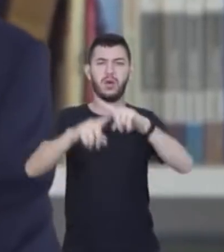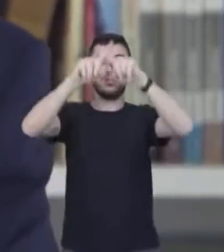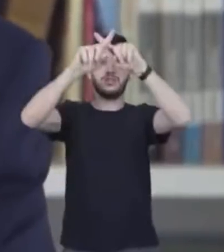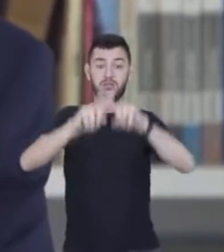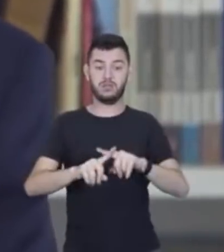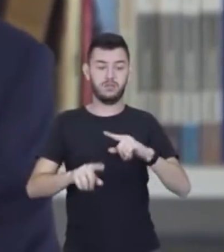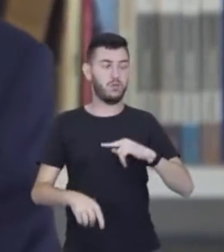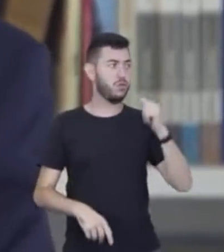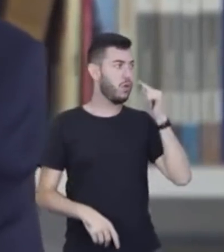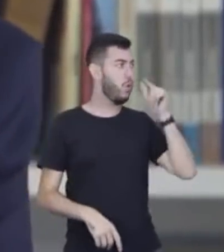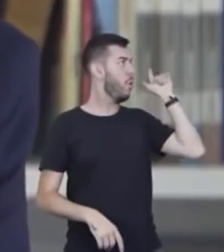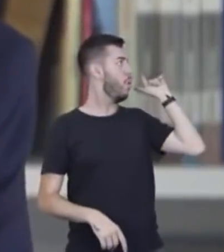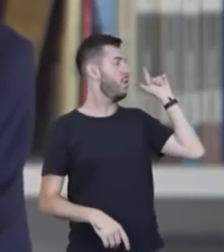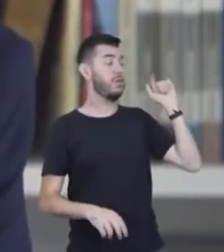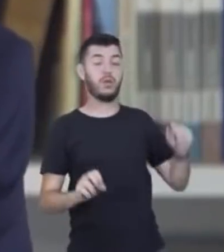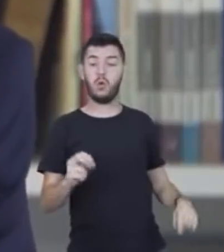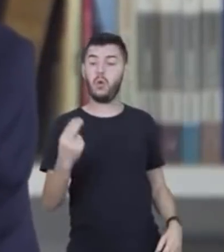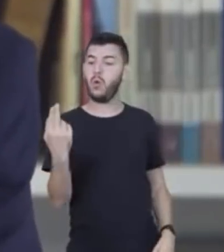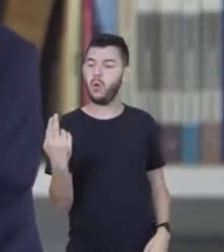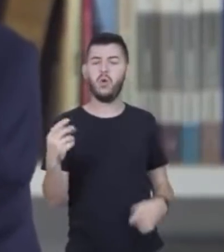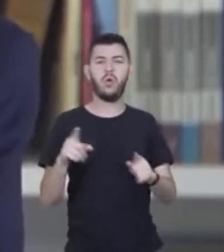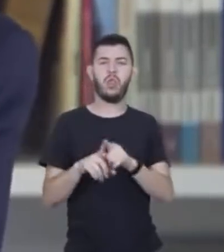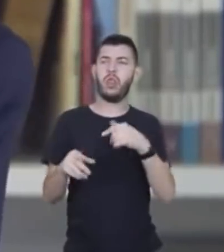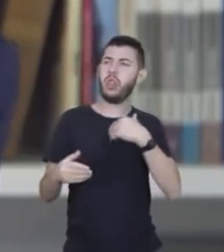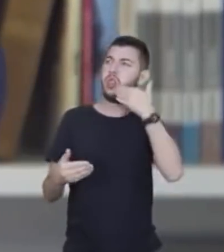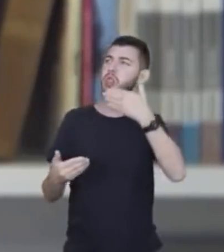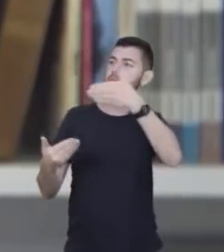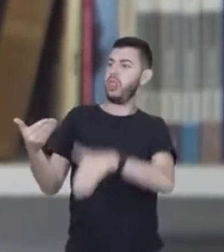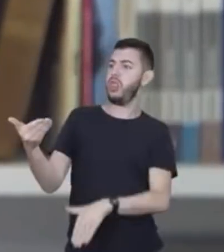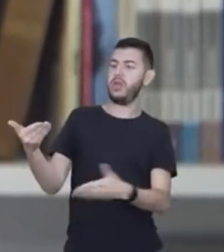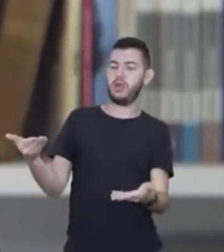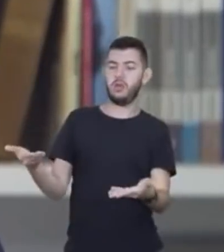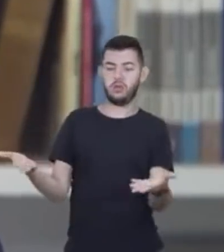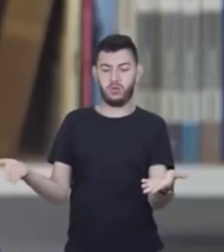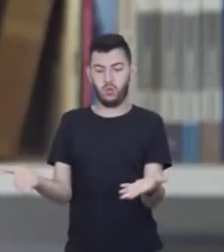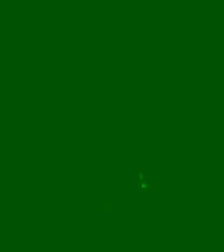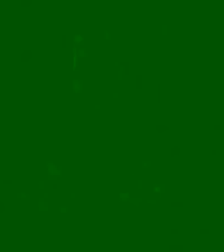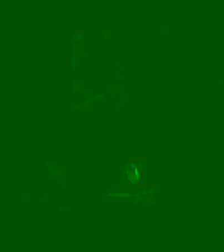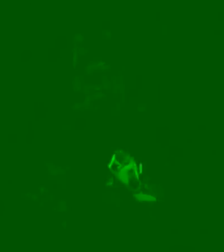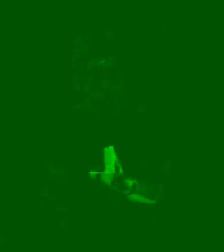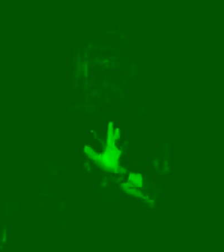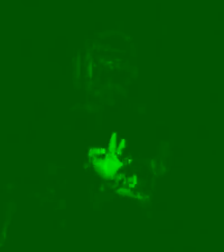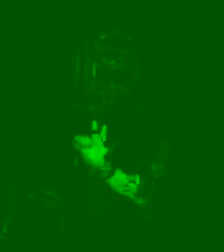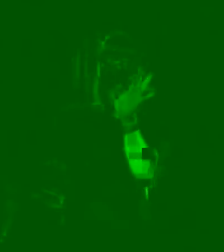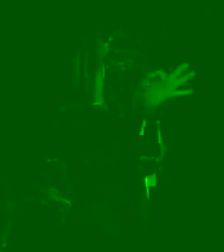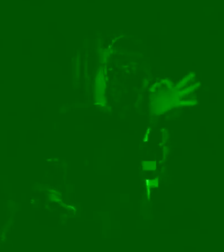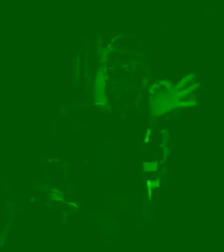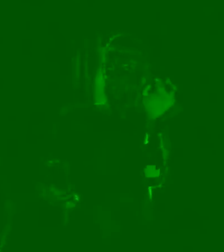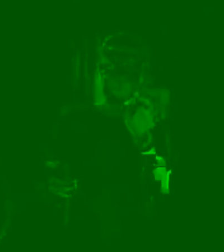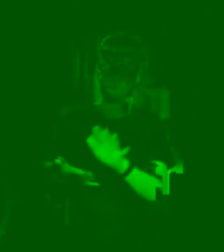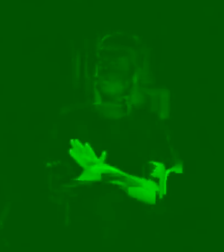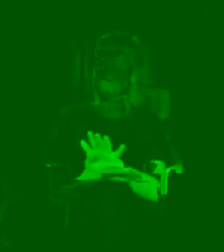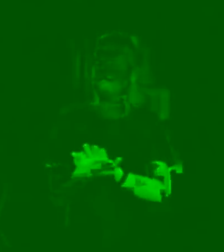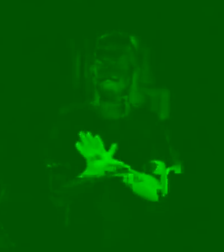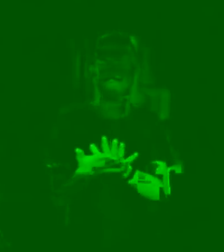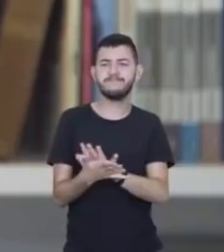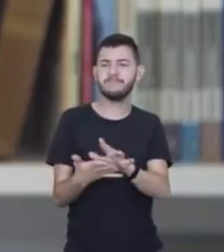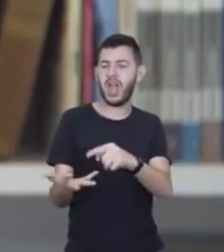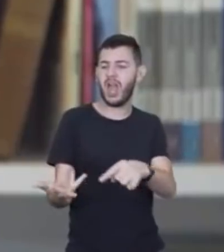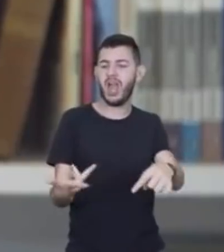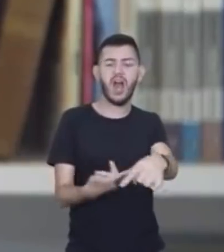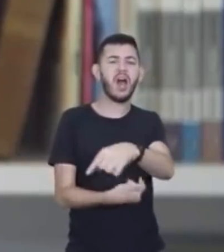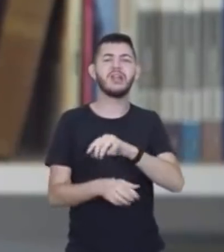eventuais discordâncias de hoje ou de amanhã nada absolutamente